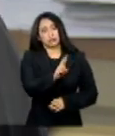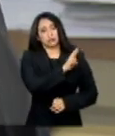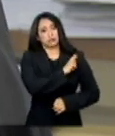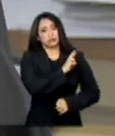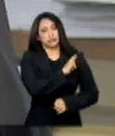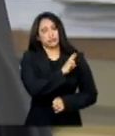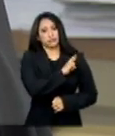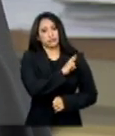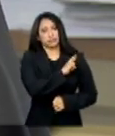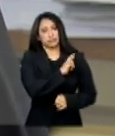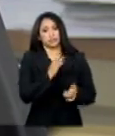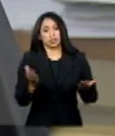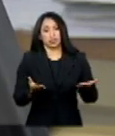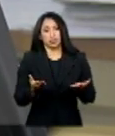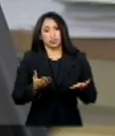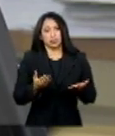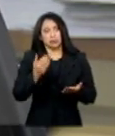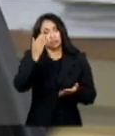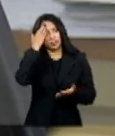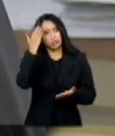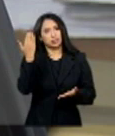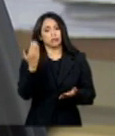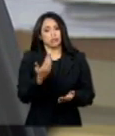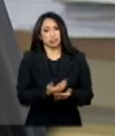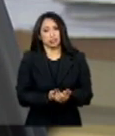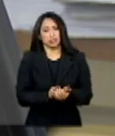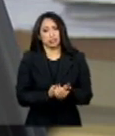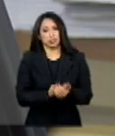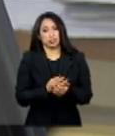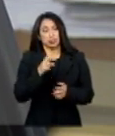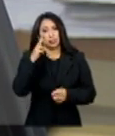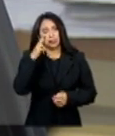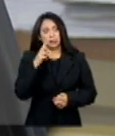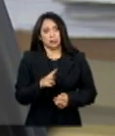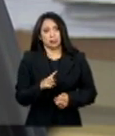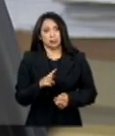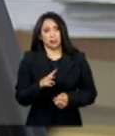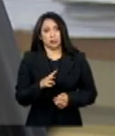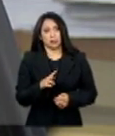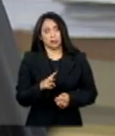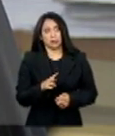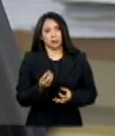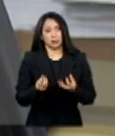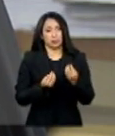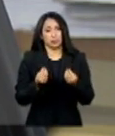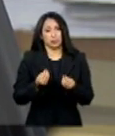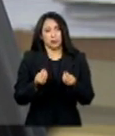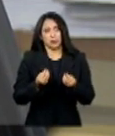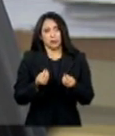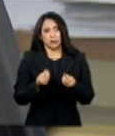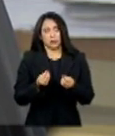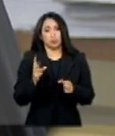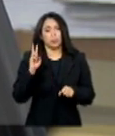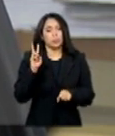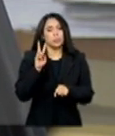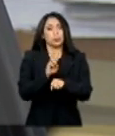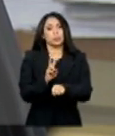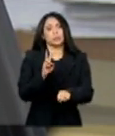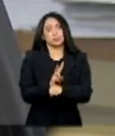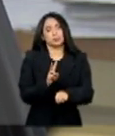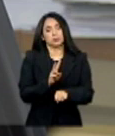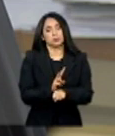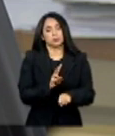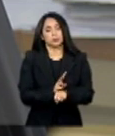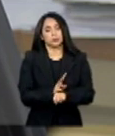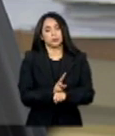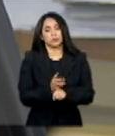nesse ponto creio que andou bem a legislação ao estatuir a aplicação exclusiva de medidas protetivas para os casos de